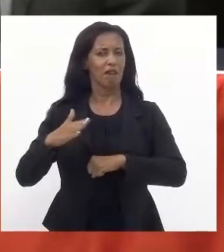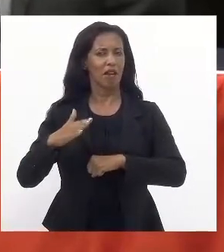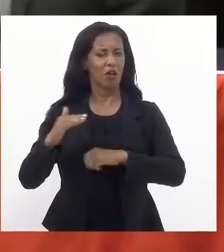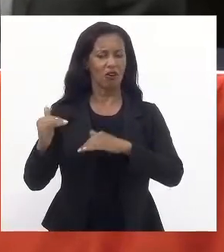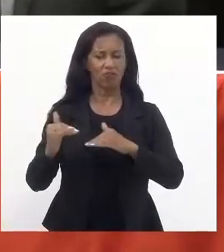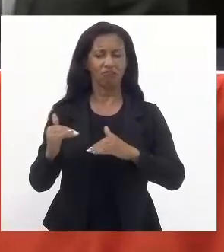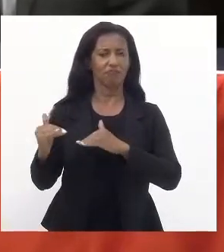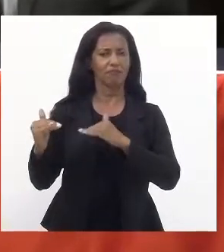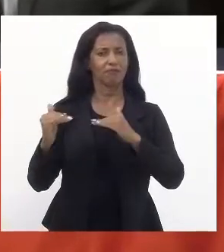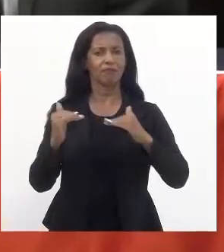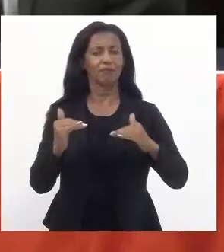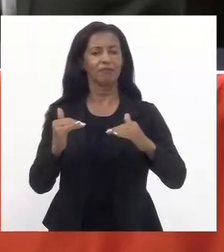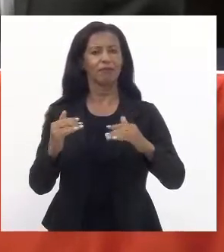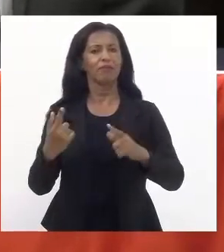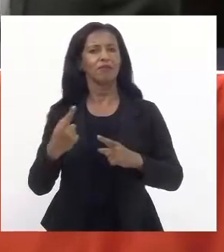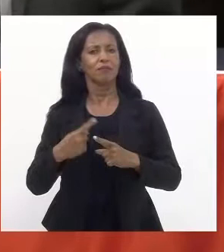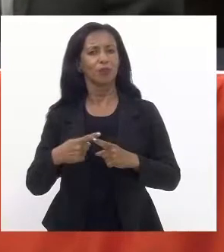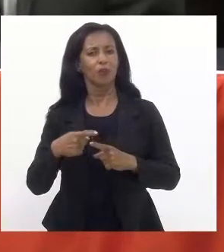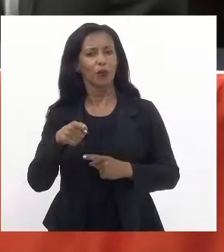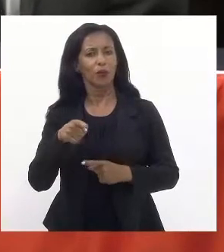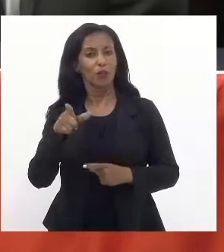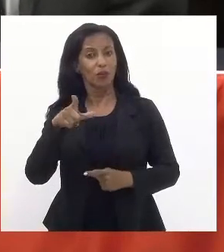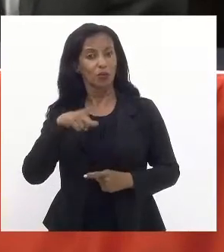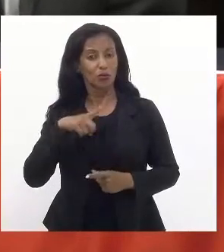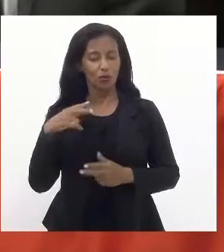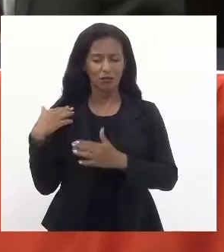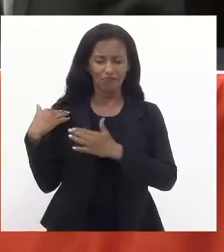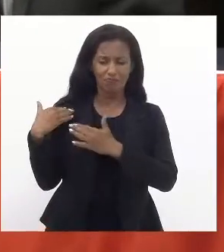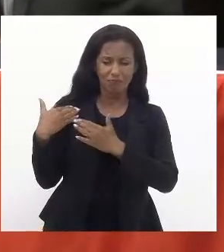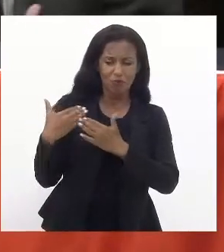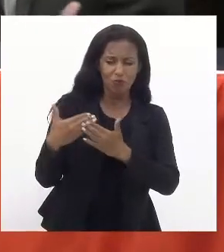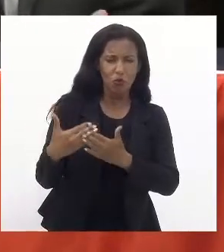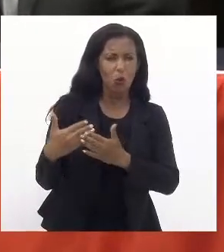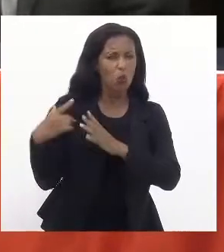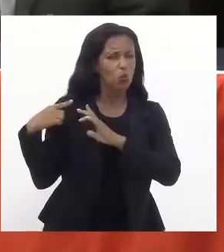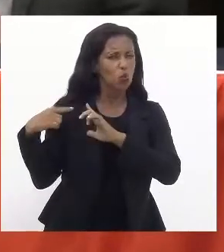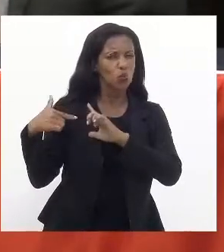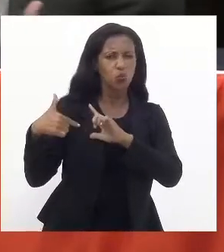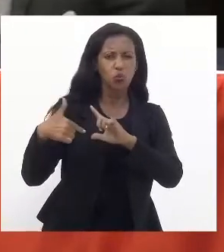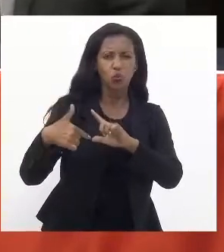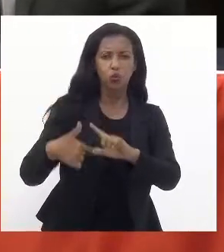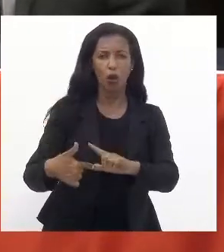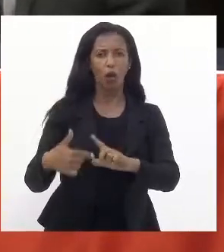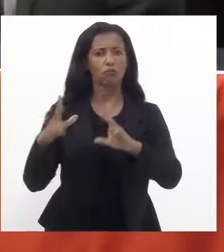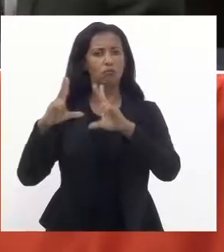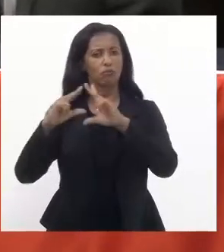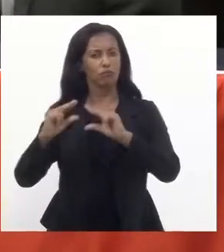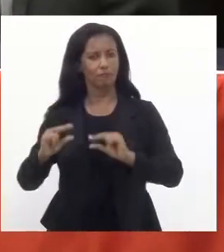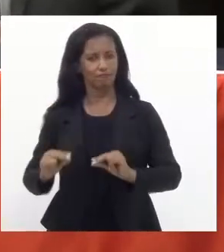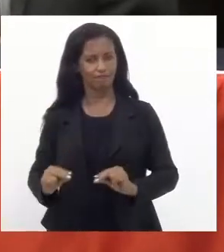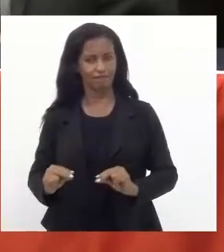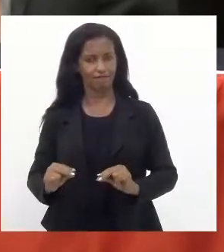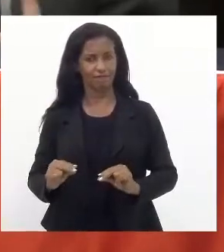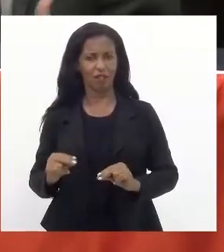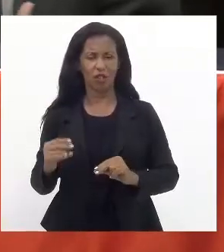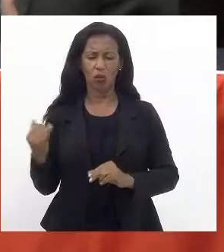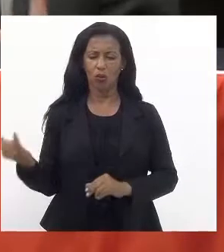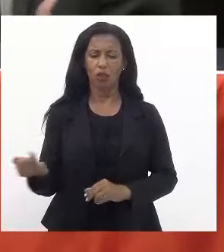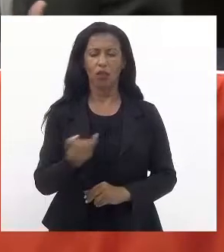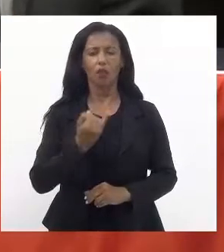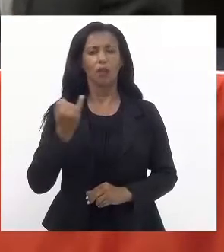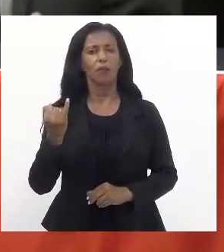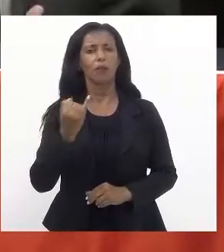mérito, porque o senhor carrega toda a ancestralidade do Líbano e toda essa